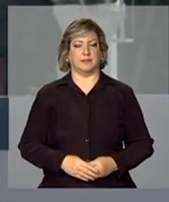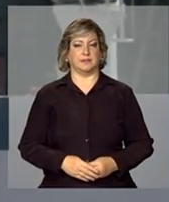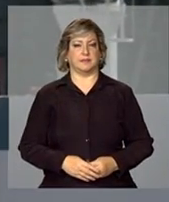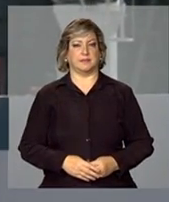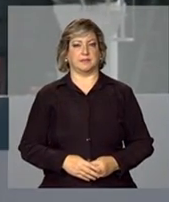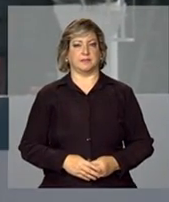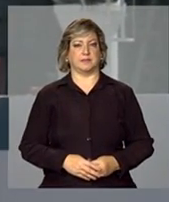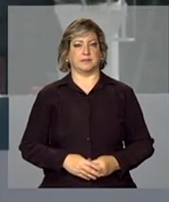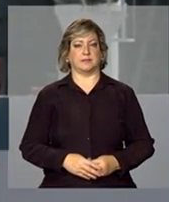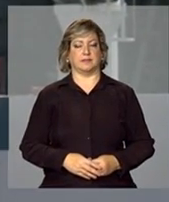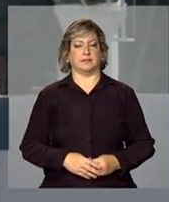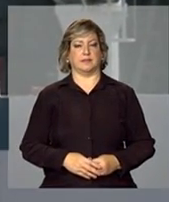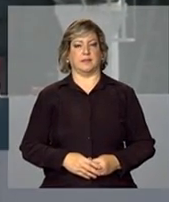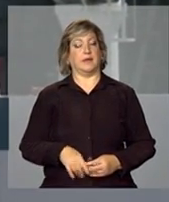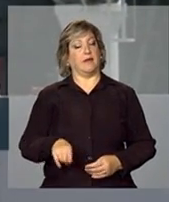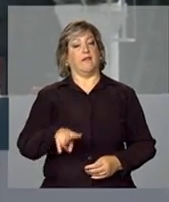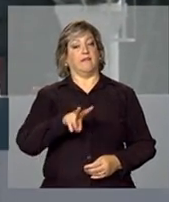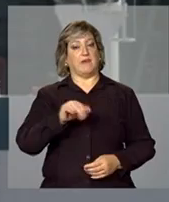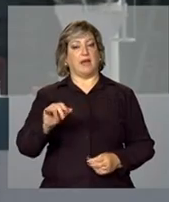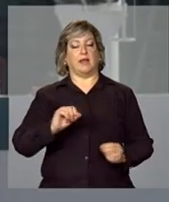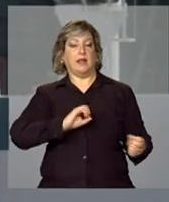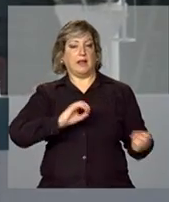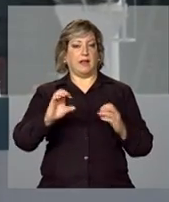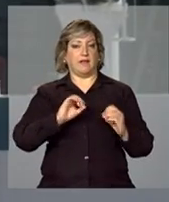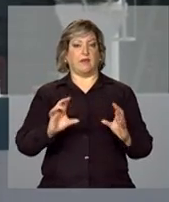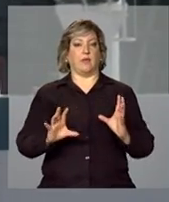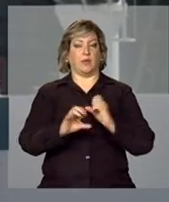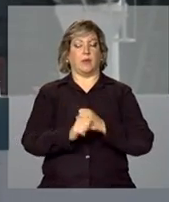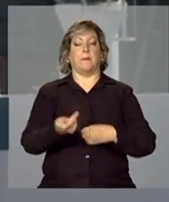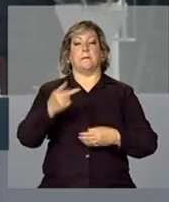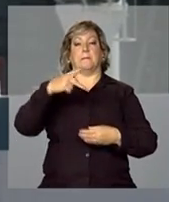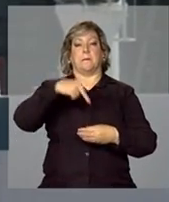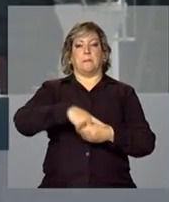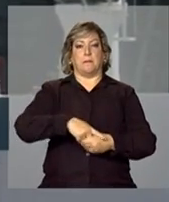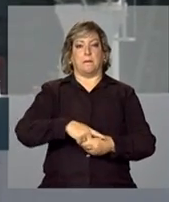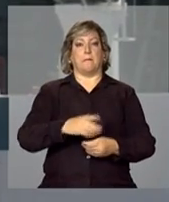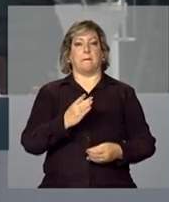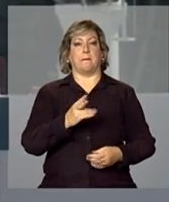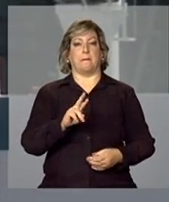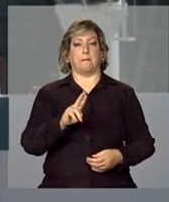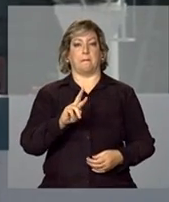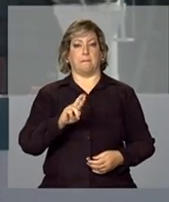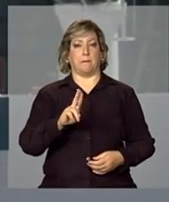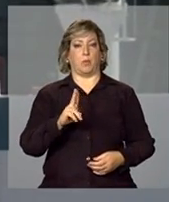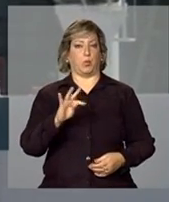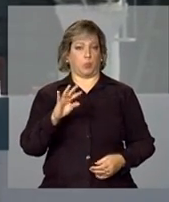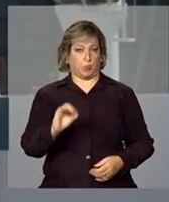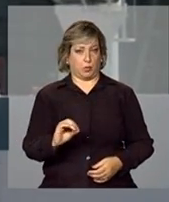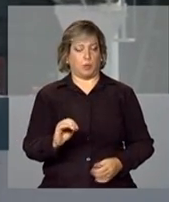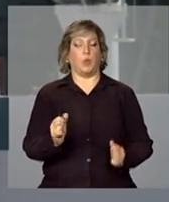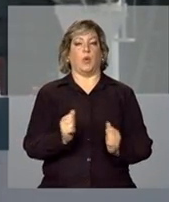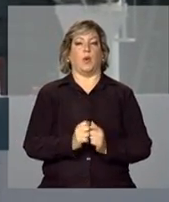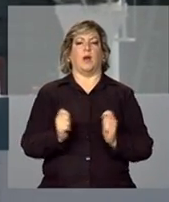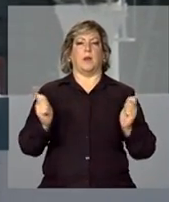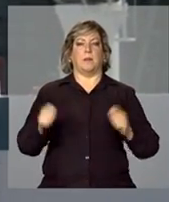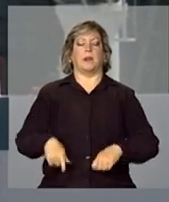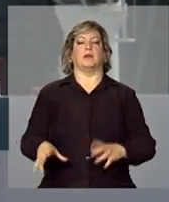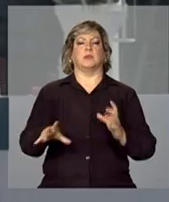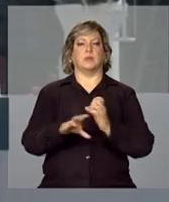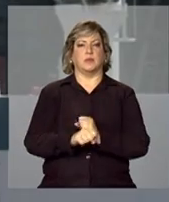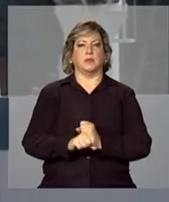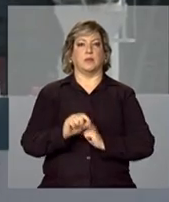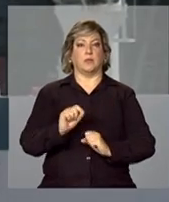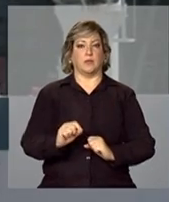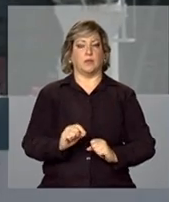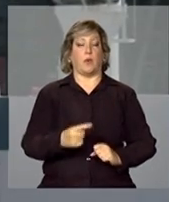Palmares que vai transportar petróleo bruto com capacidade de transporte